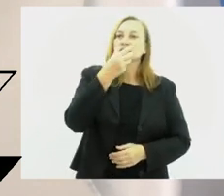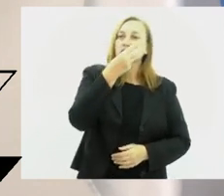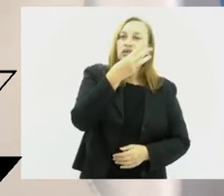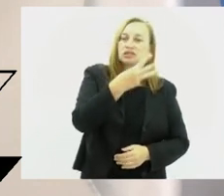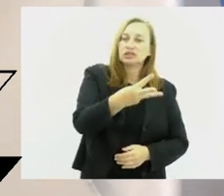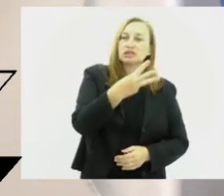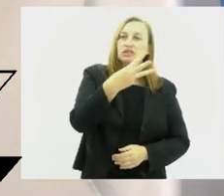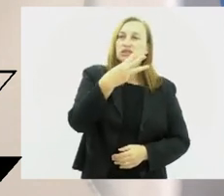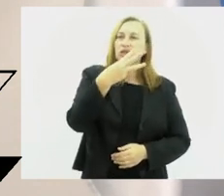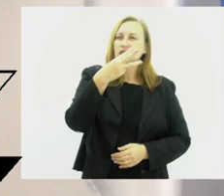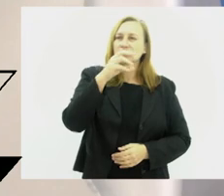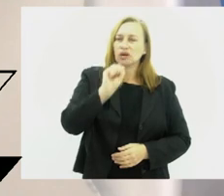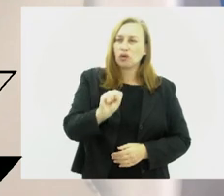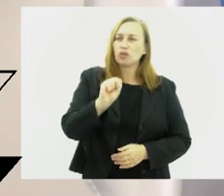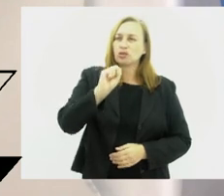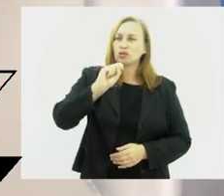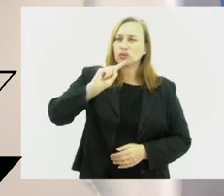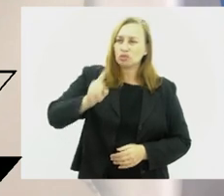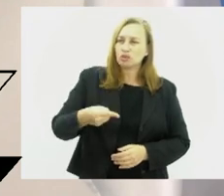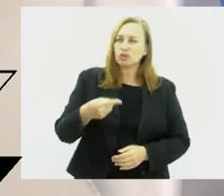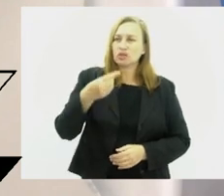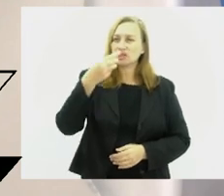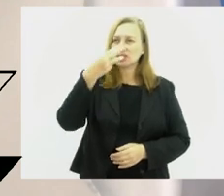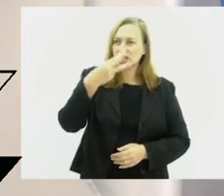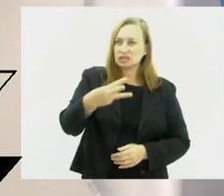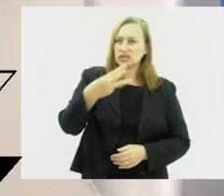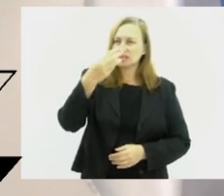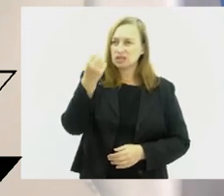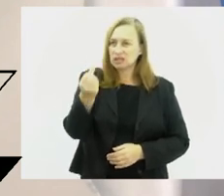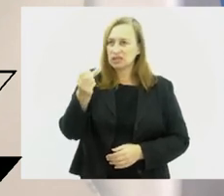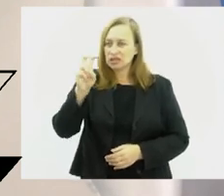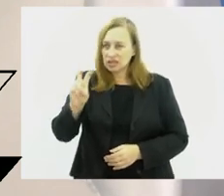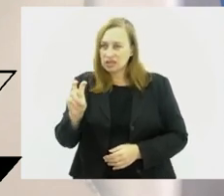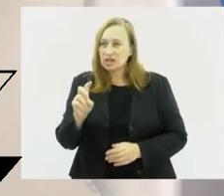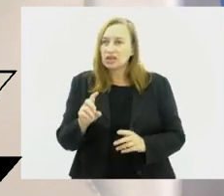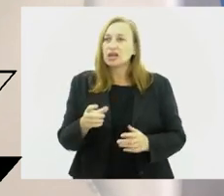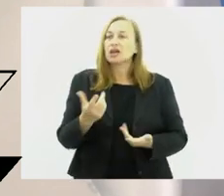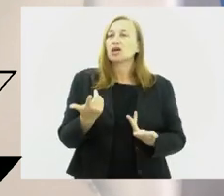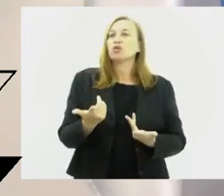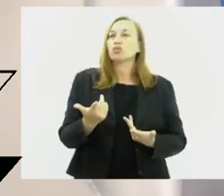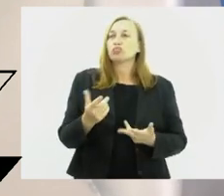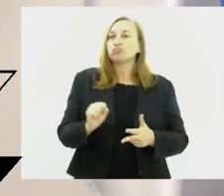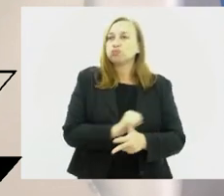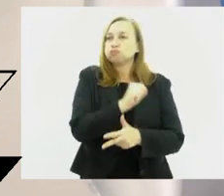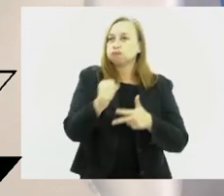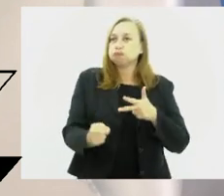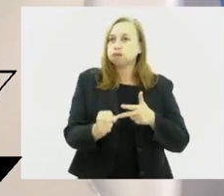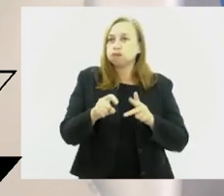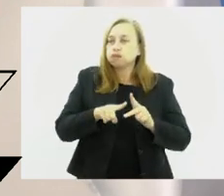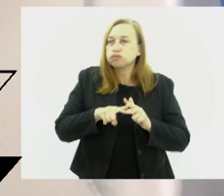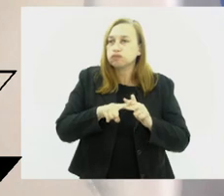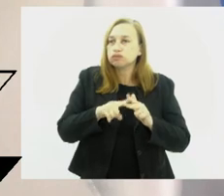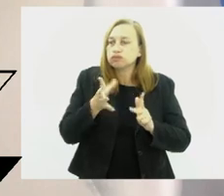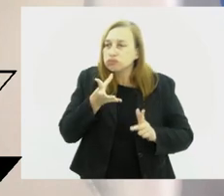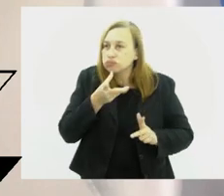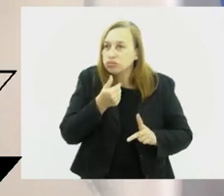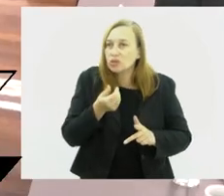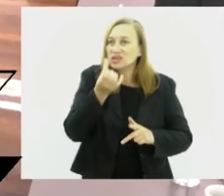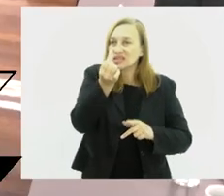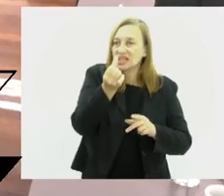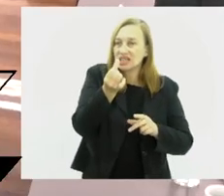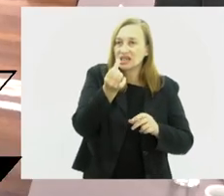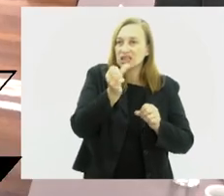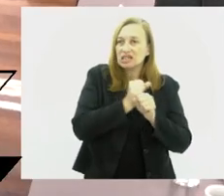38.363 de 2005. Ou seja, o poder público demorou 6 anos para regulamentar uma lei. Mas a segunda lei não é de 99, a segunda lei é